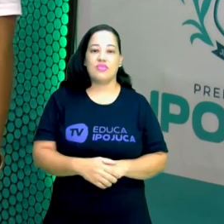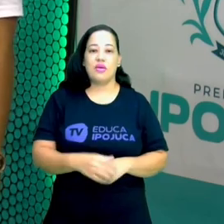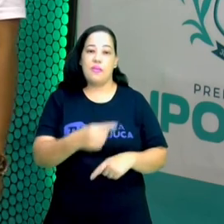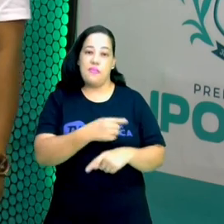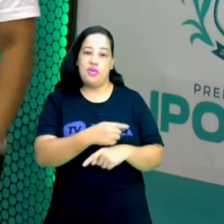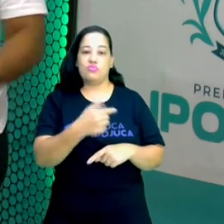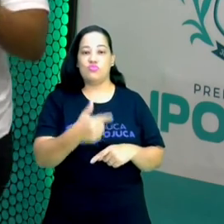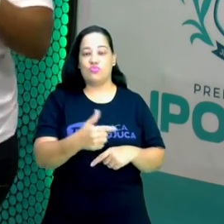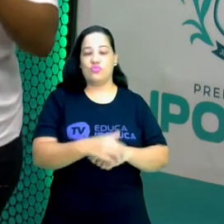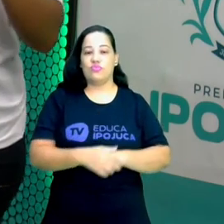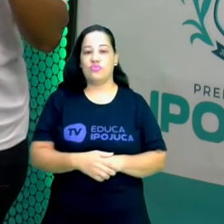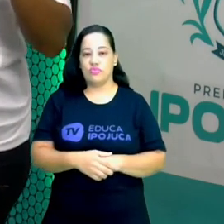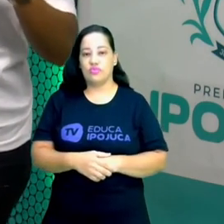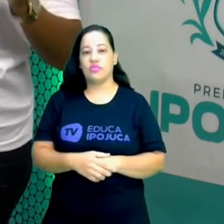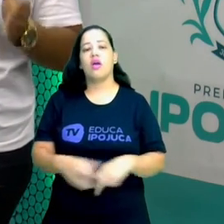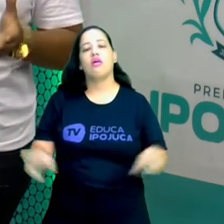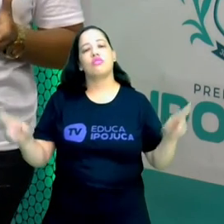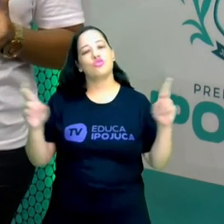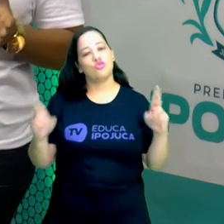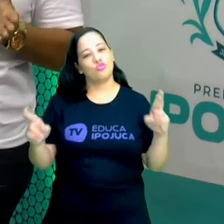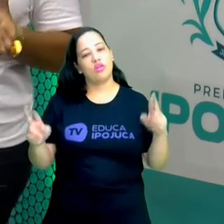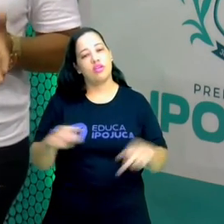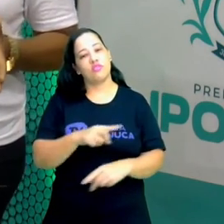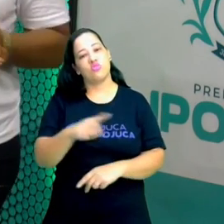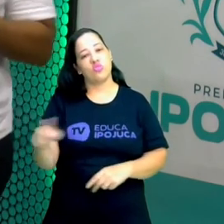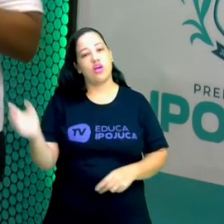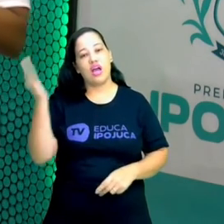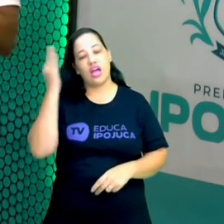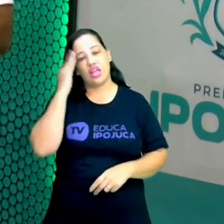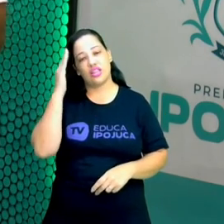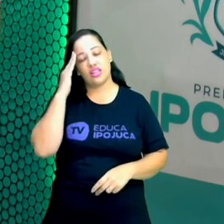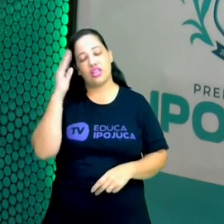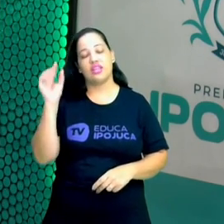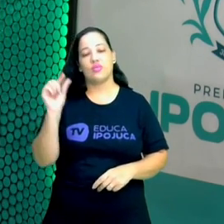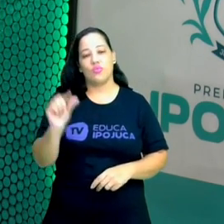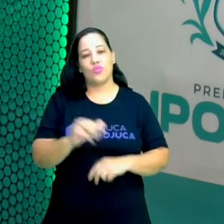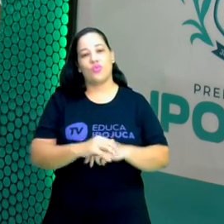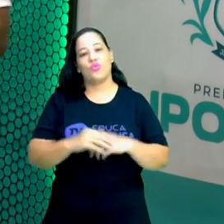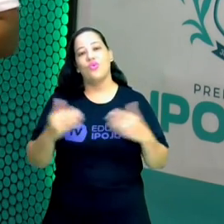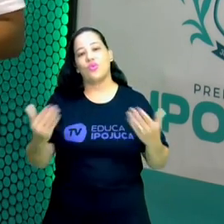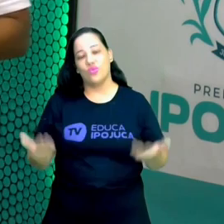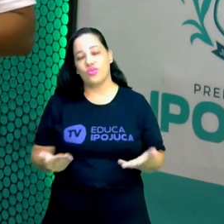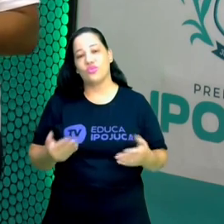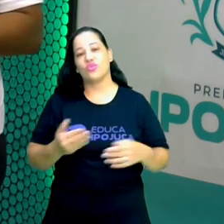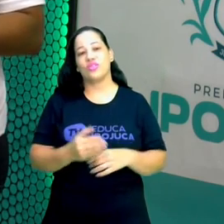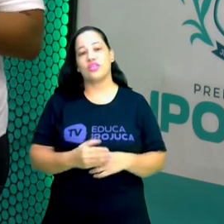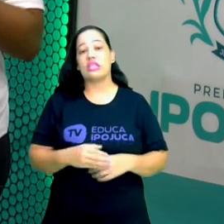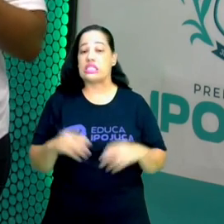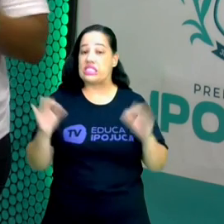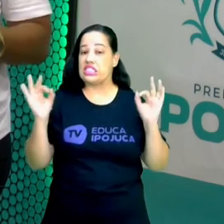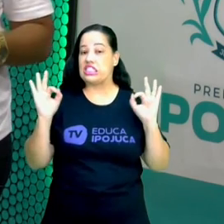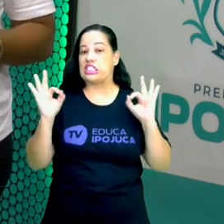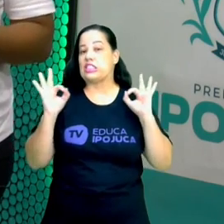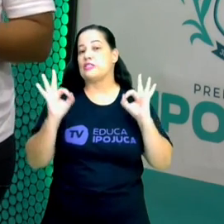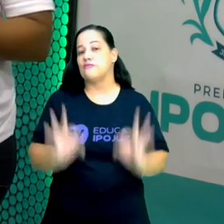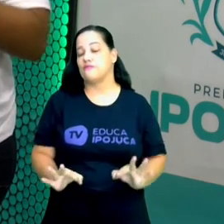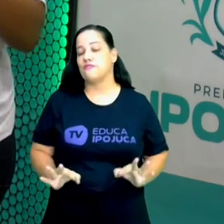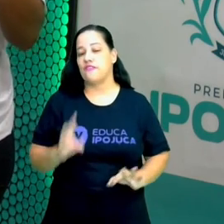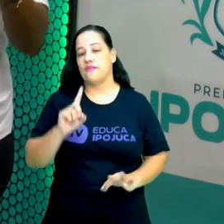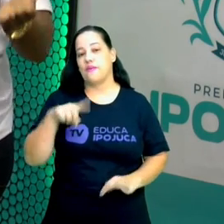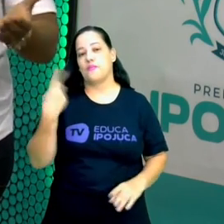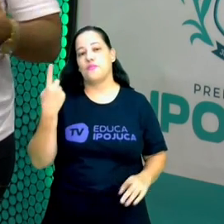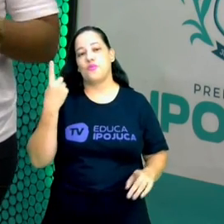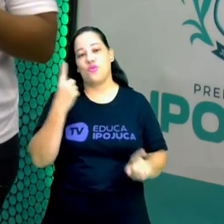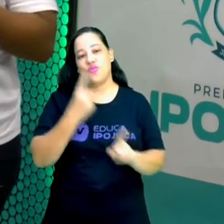Menos 2 quintos. Espero que vocês tenham entendido um pouco esta aula. E com certeza nós nos veremos